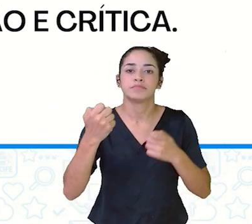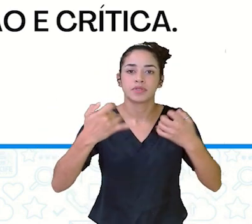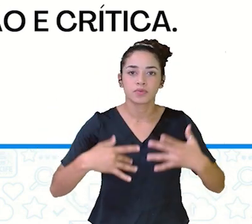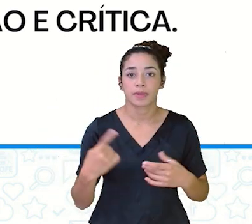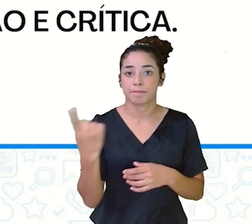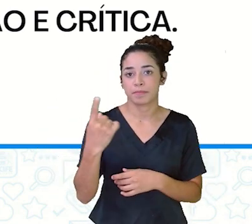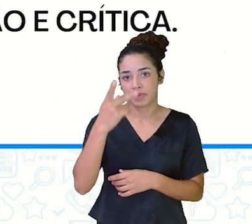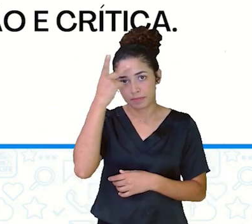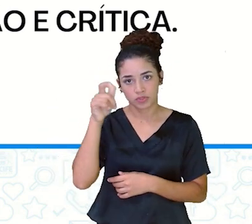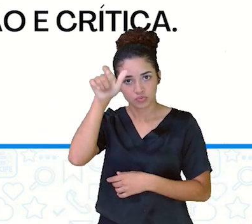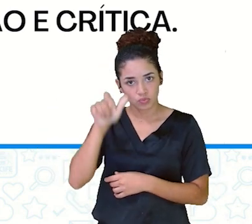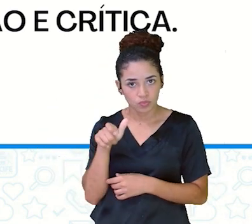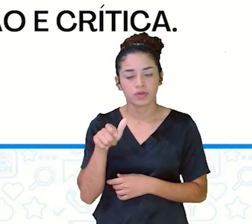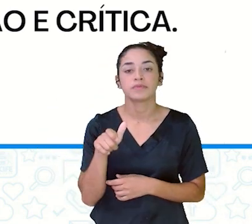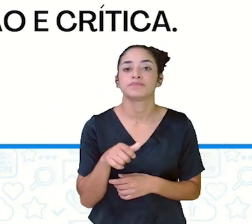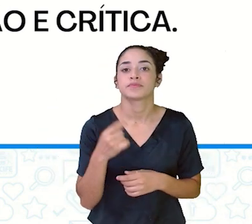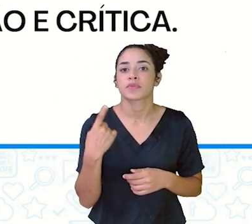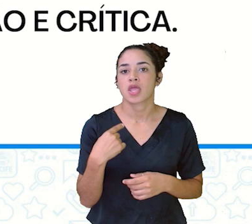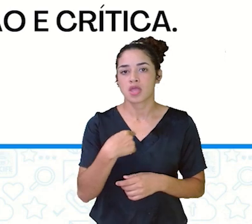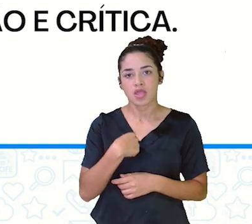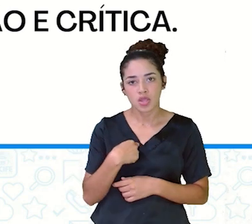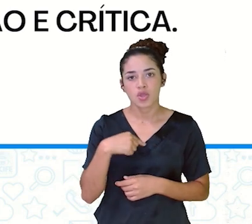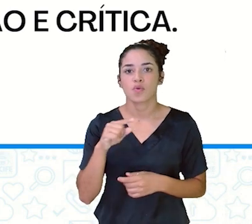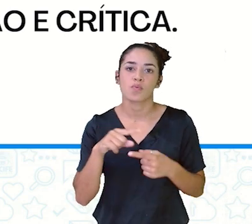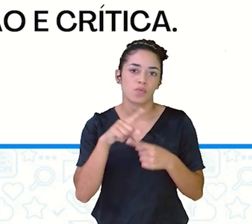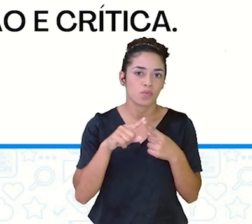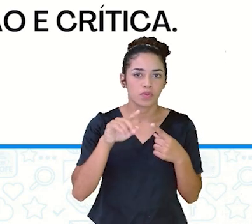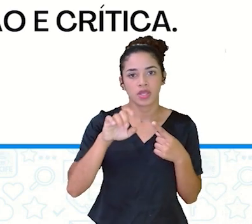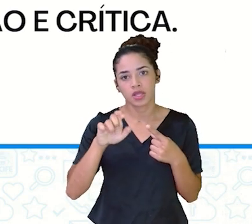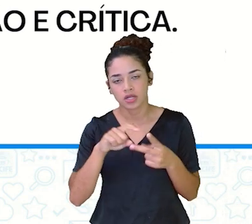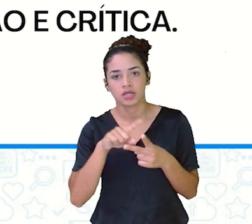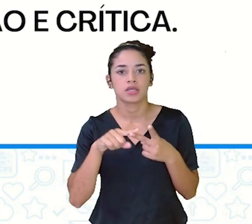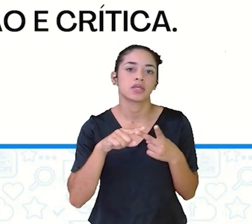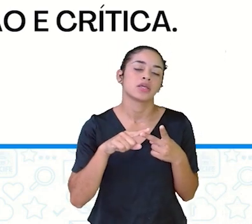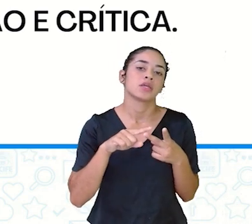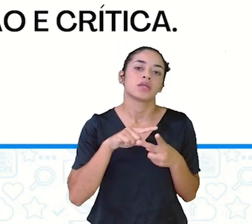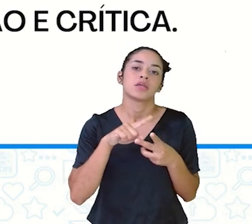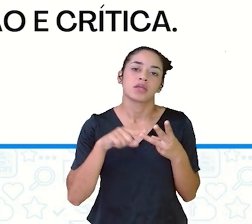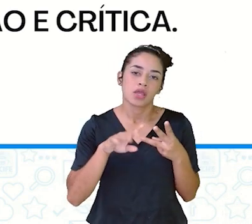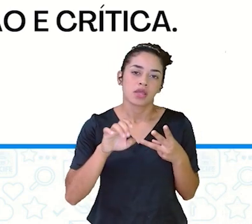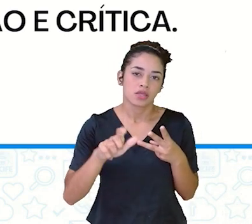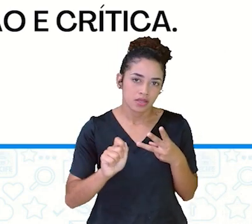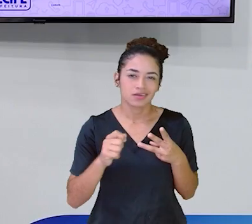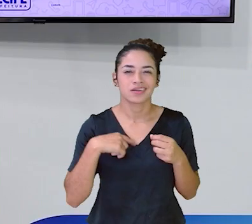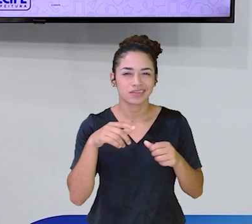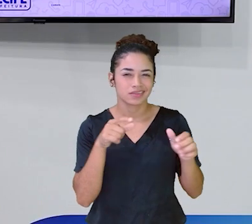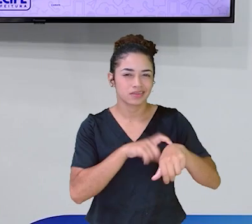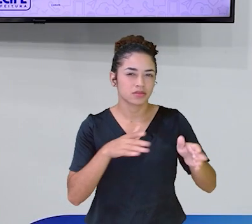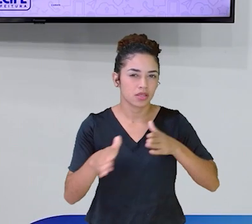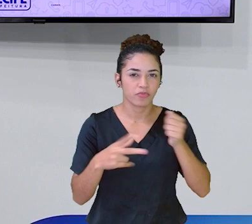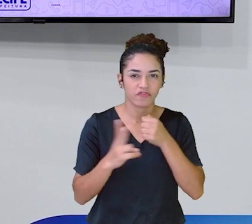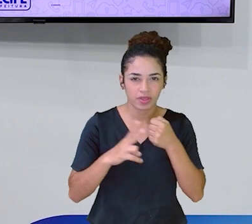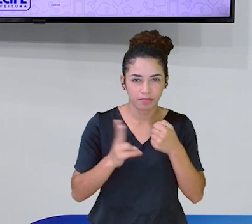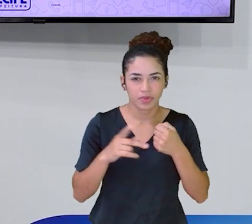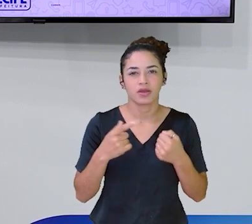na terceira pessoa do singular. Eu, ele, ela, nós já estudamos aqui a questão dos tempos verbais, lembra dos verbos